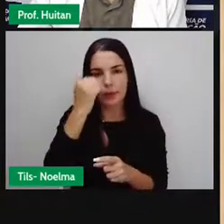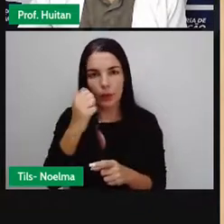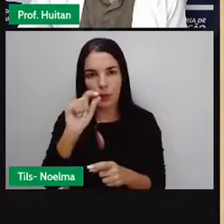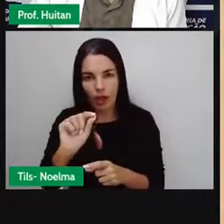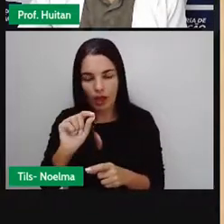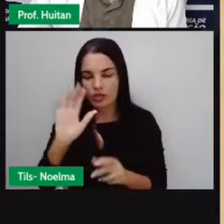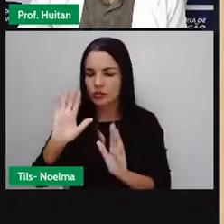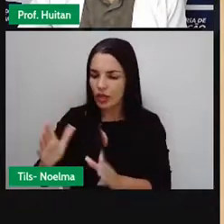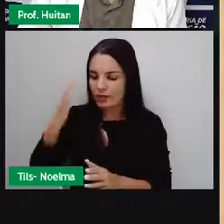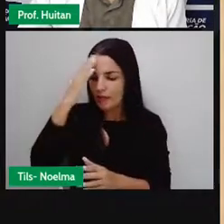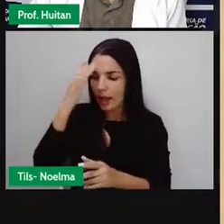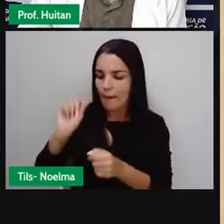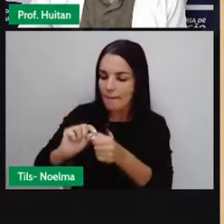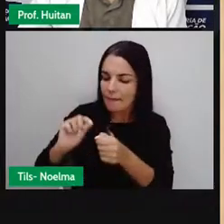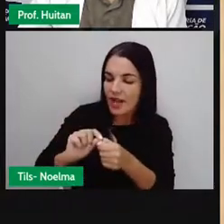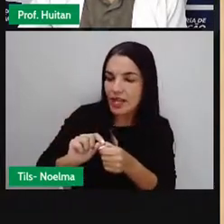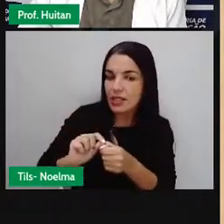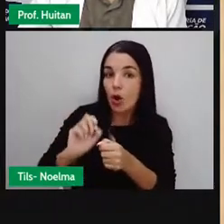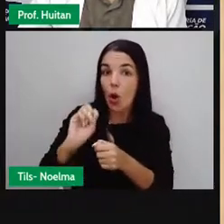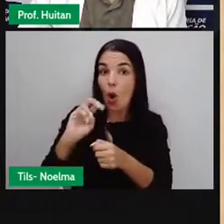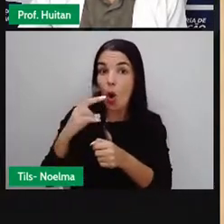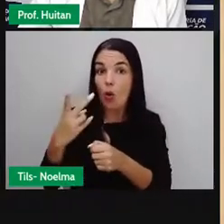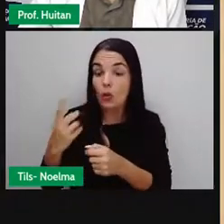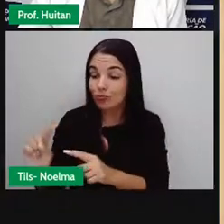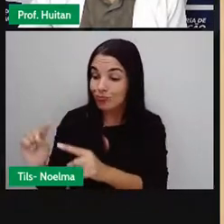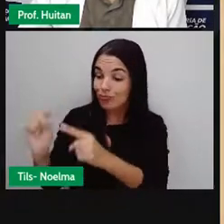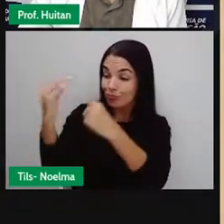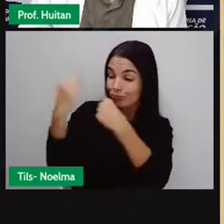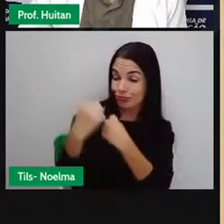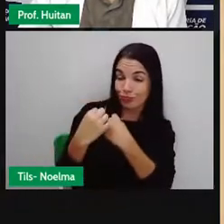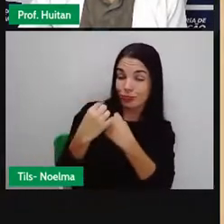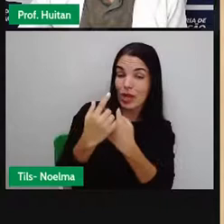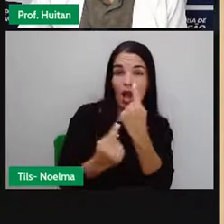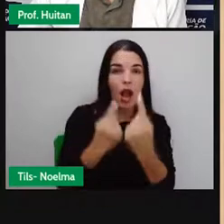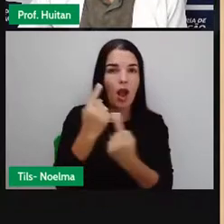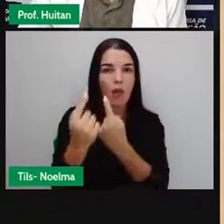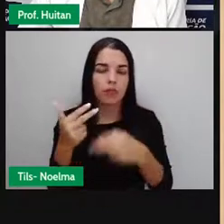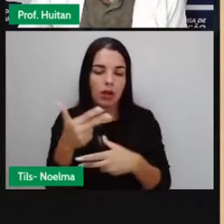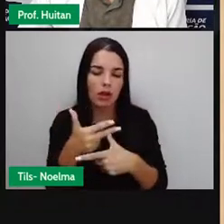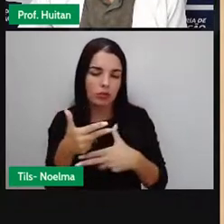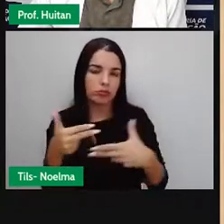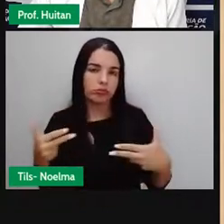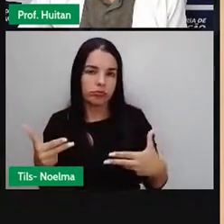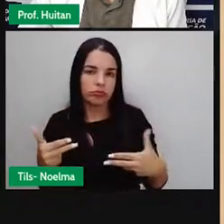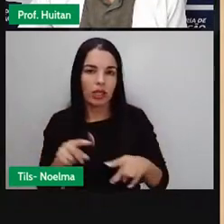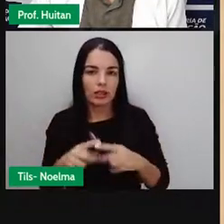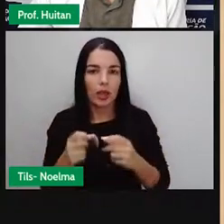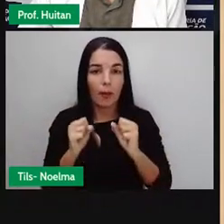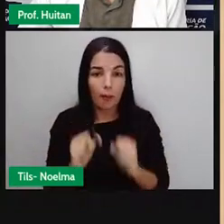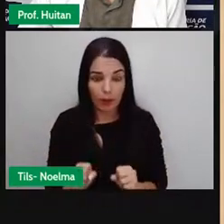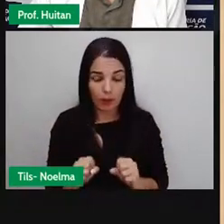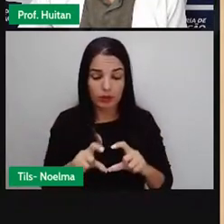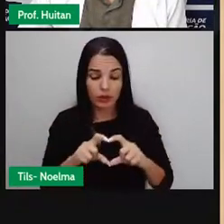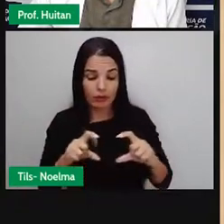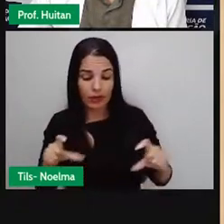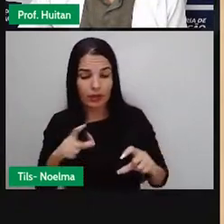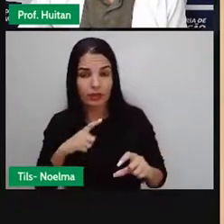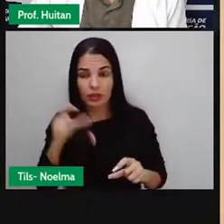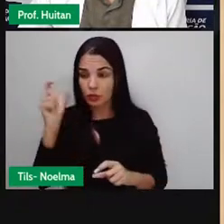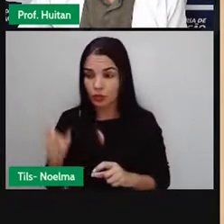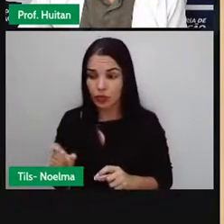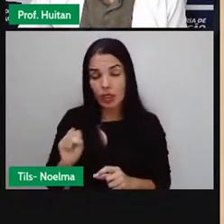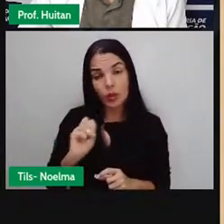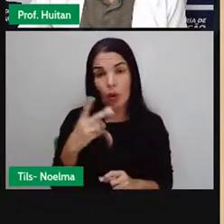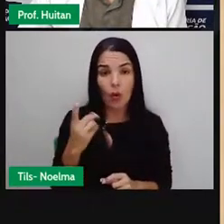que pratica ou sofre alguma ação. Depende da circunstância. Então, a frase ela pode ter sujeito ou não. O primeiro